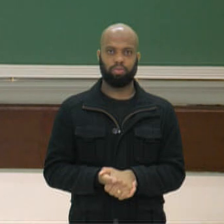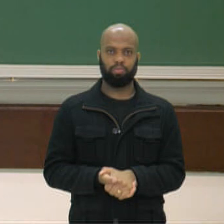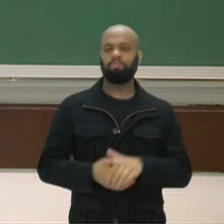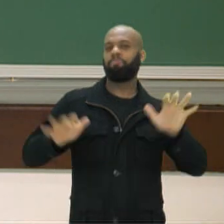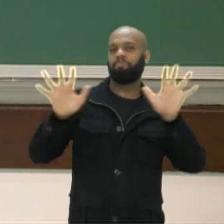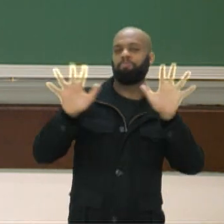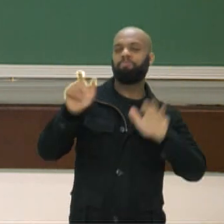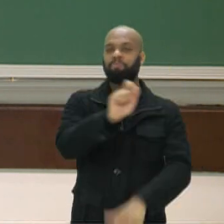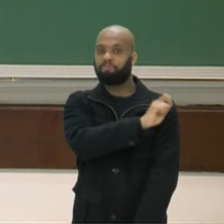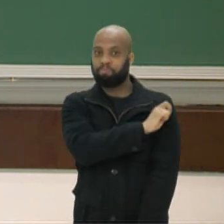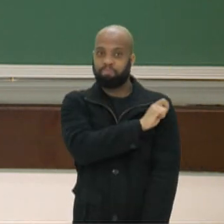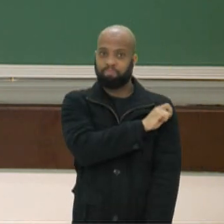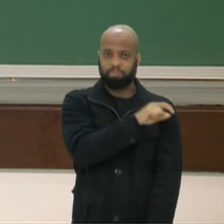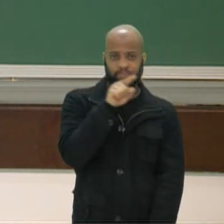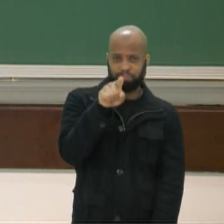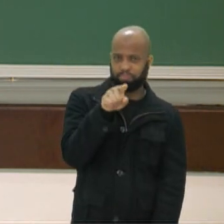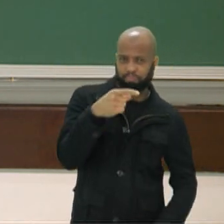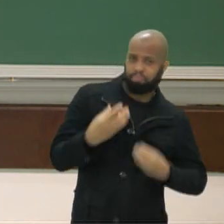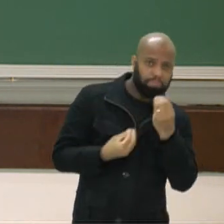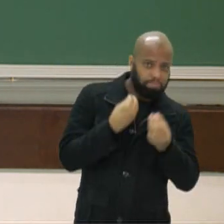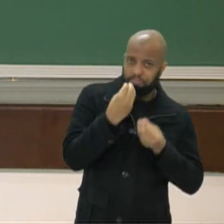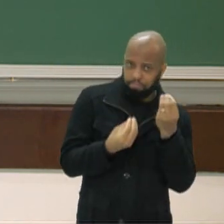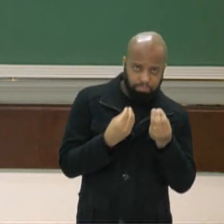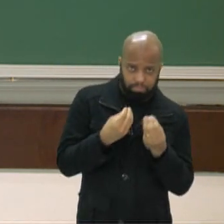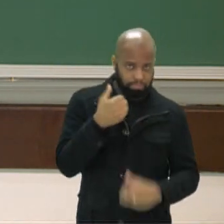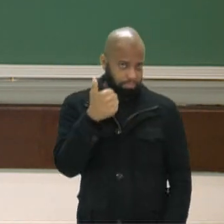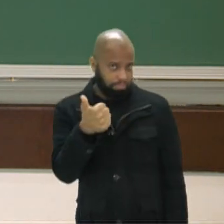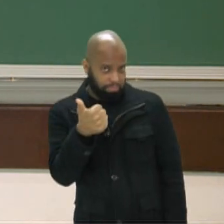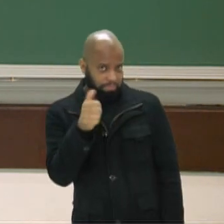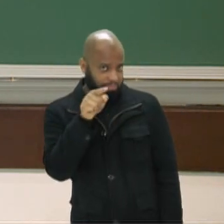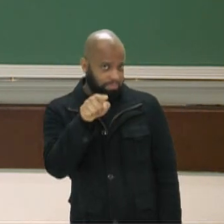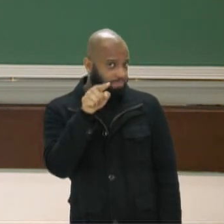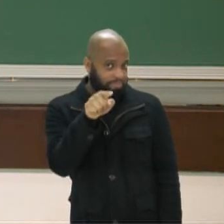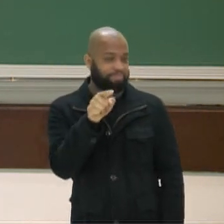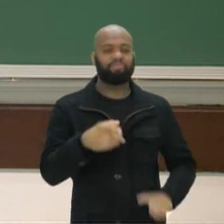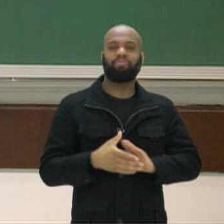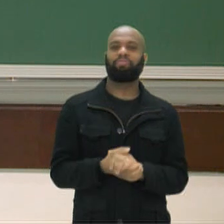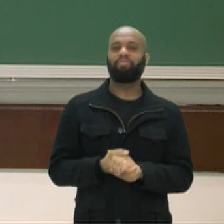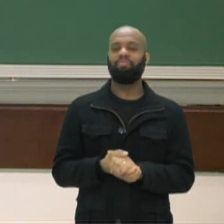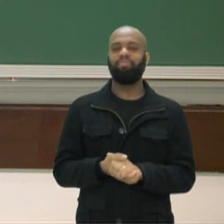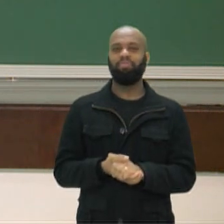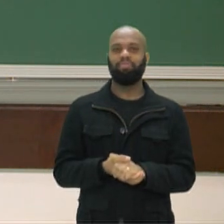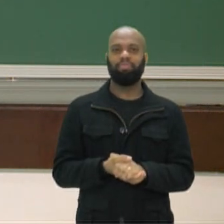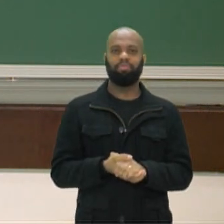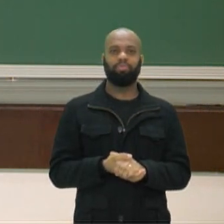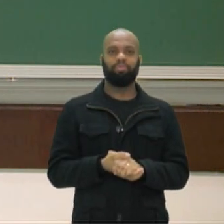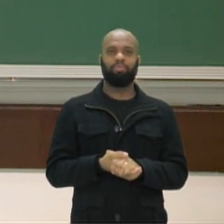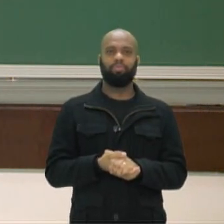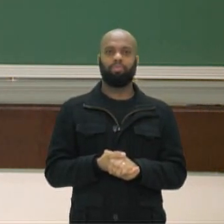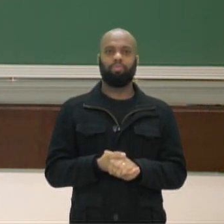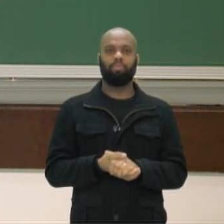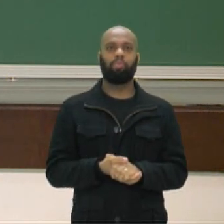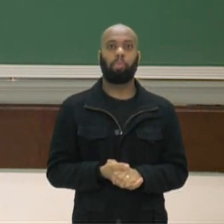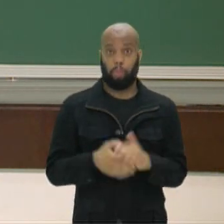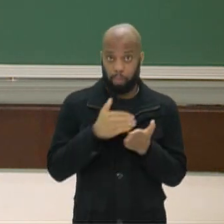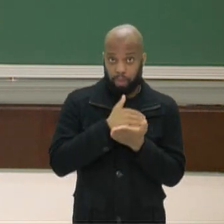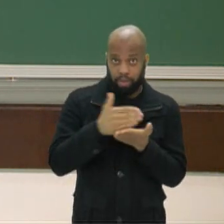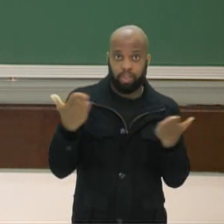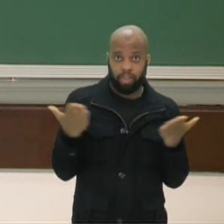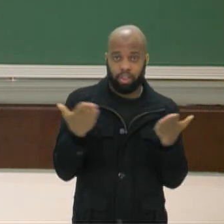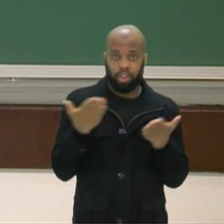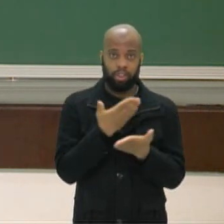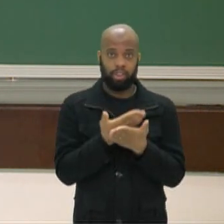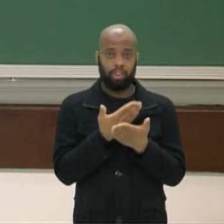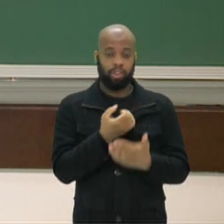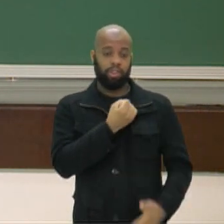Hi again, students. How are you? You fine? Tá tudo bem por aí? Let's start our class number 37. Nós vamos começar a